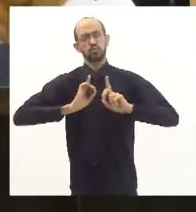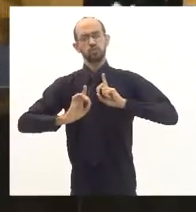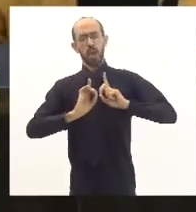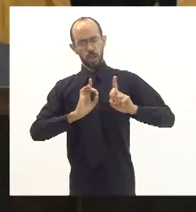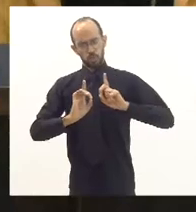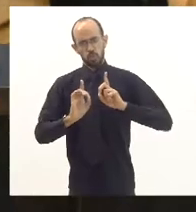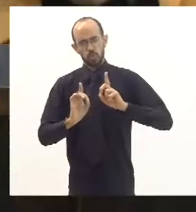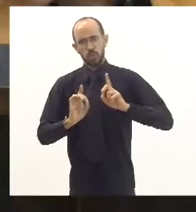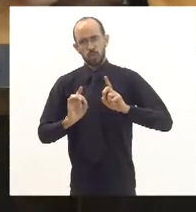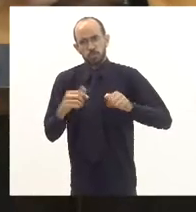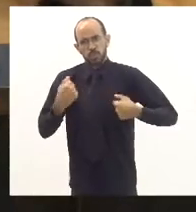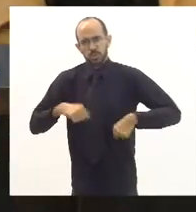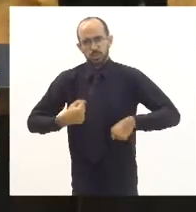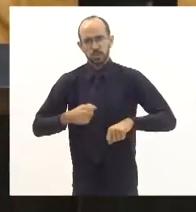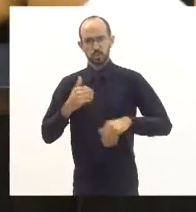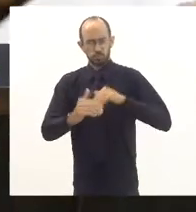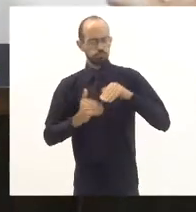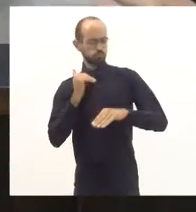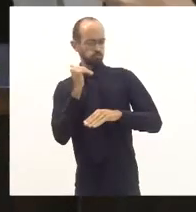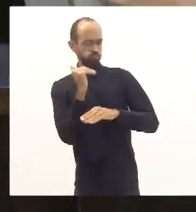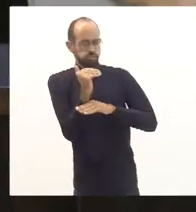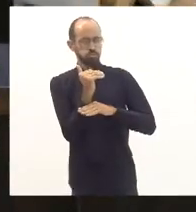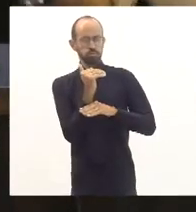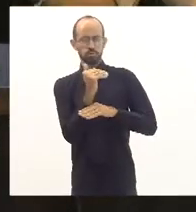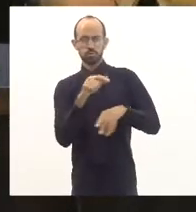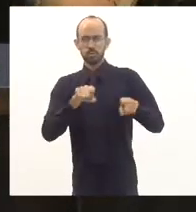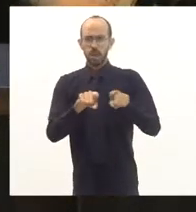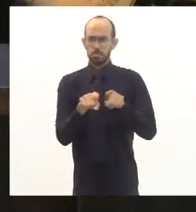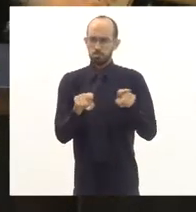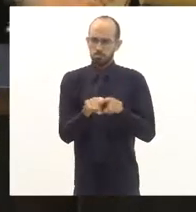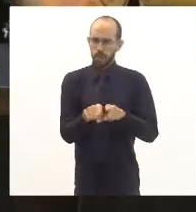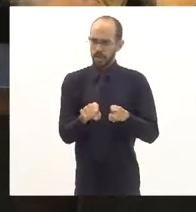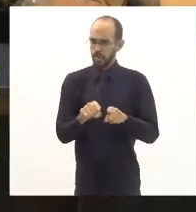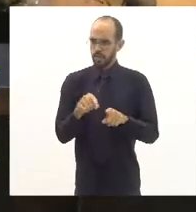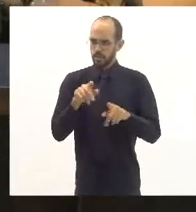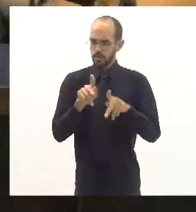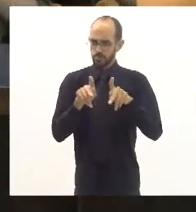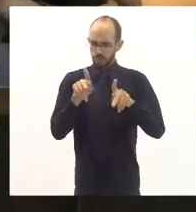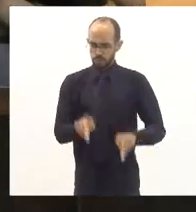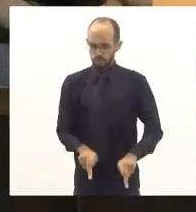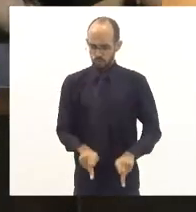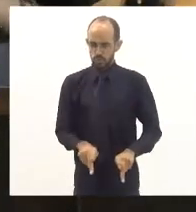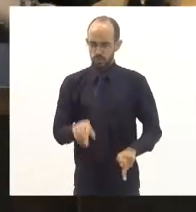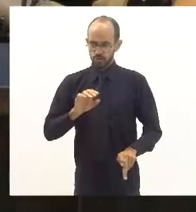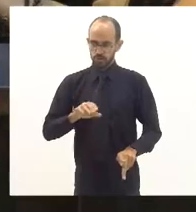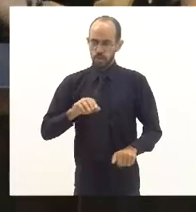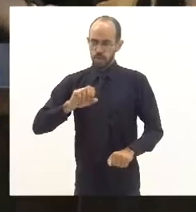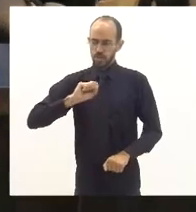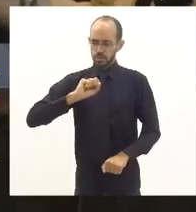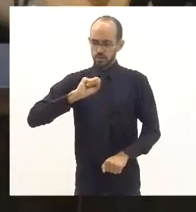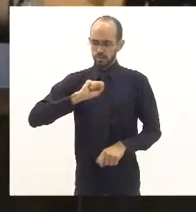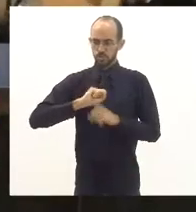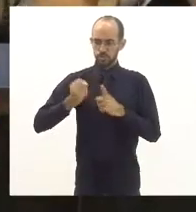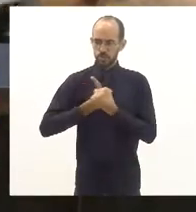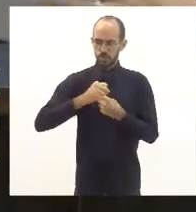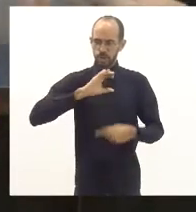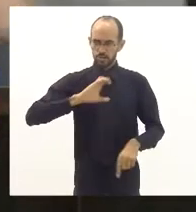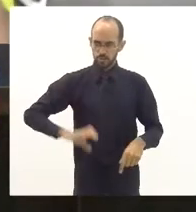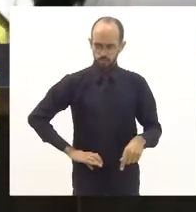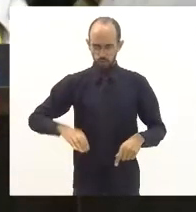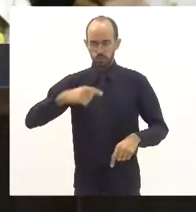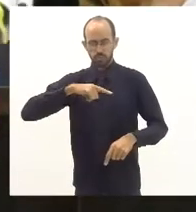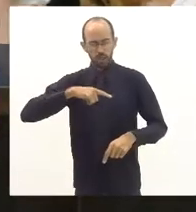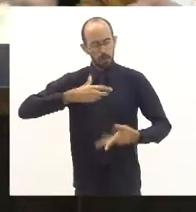que tem que estar à altura dessas pessoas da sociedade civil que trazem tal qualidade de